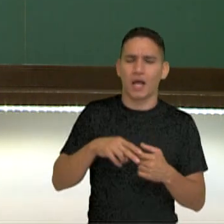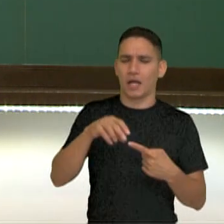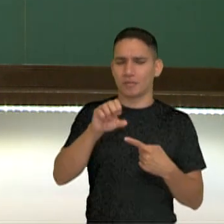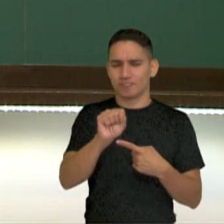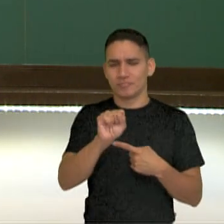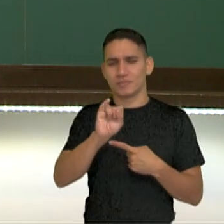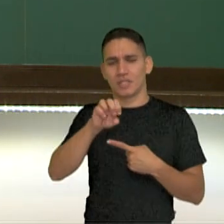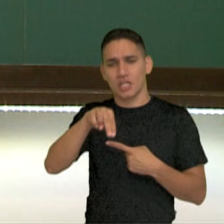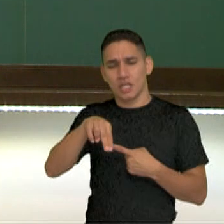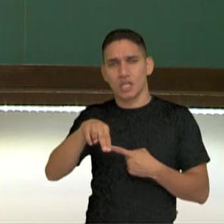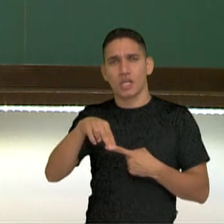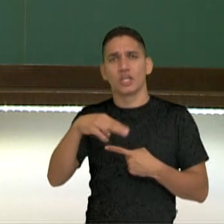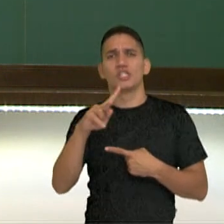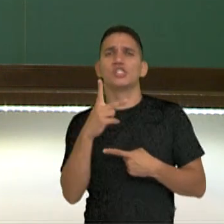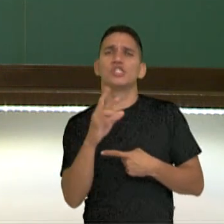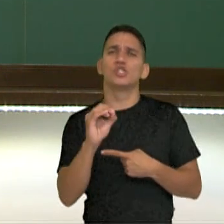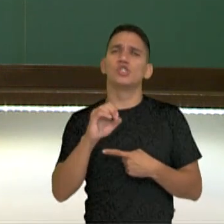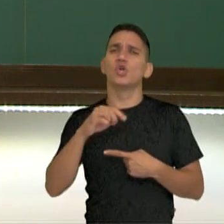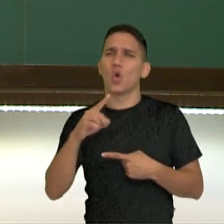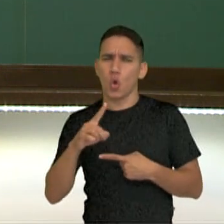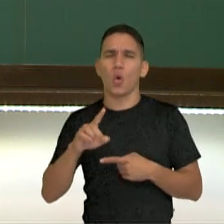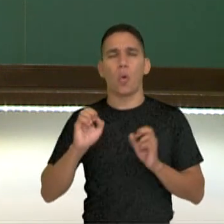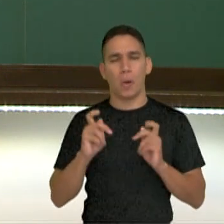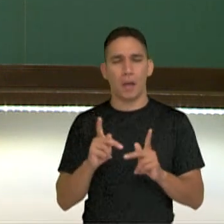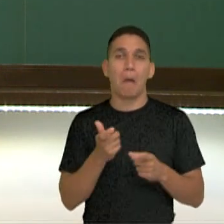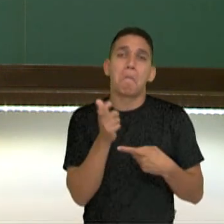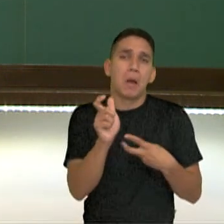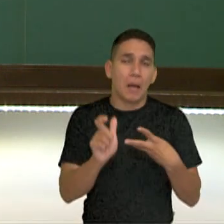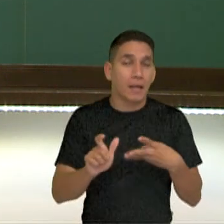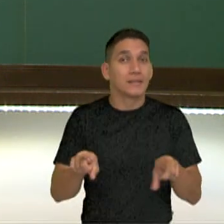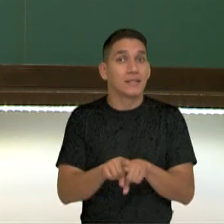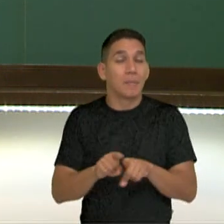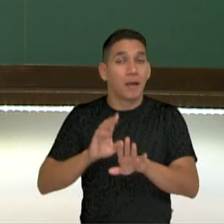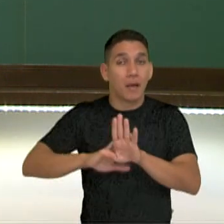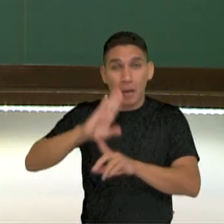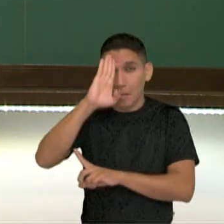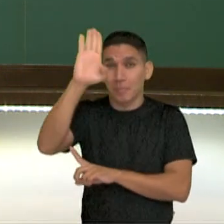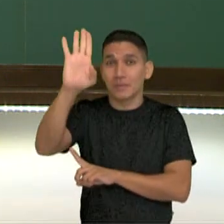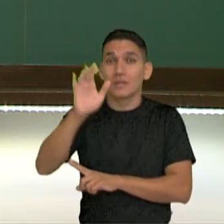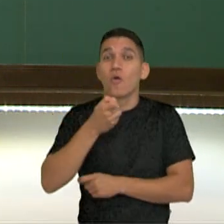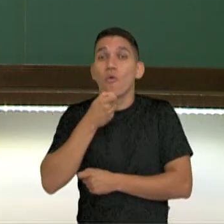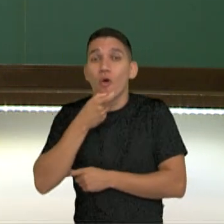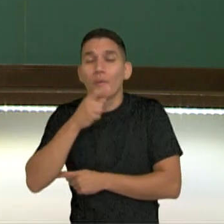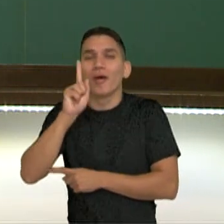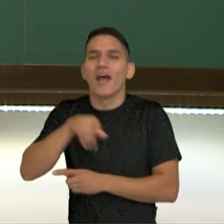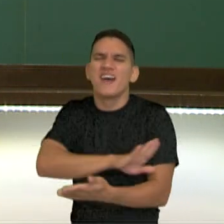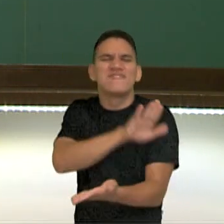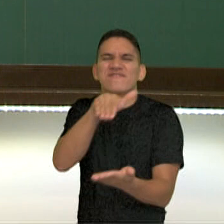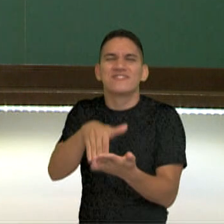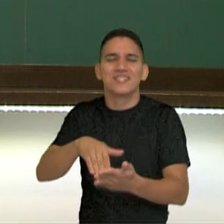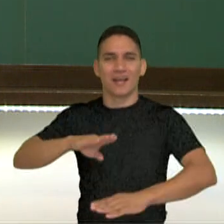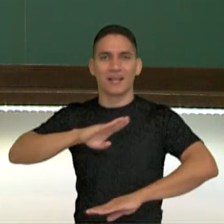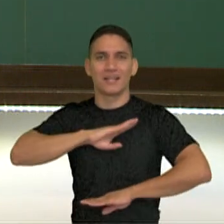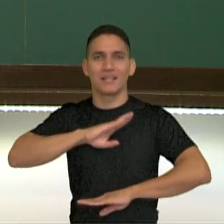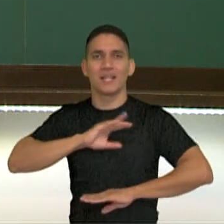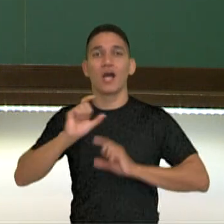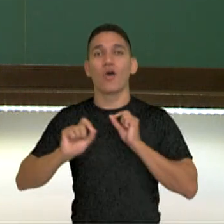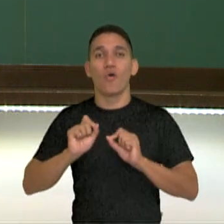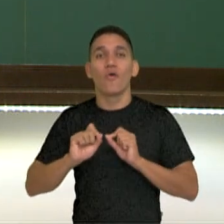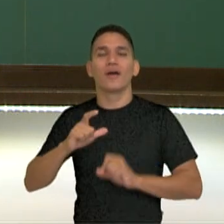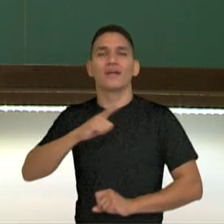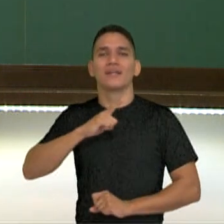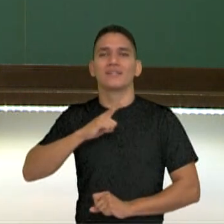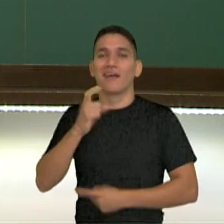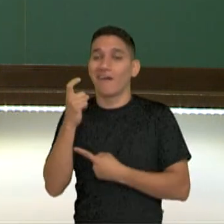senhor, essas palavrinhas aqui. E o humor principal foi ali no final do causo, que o